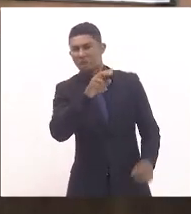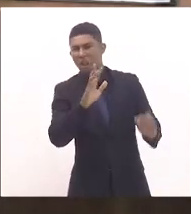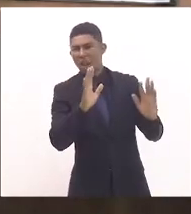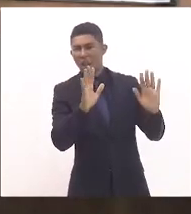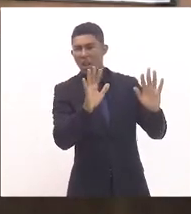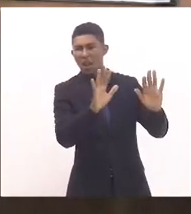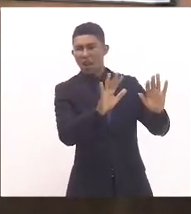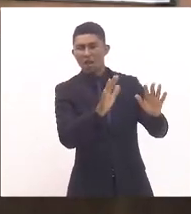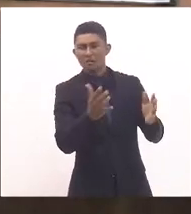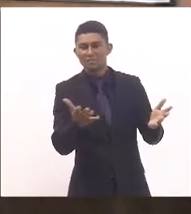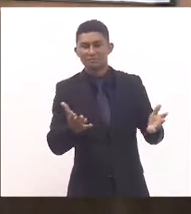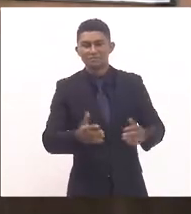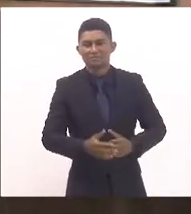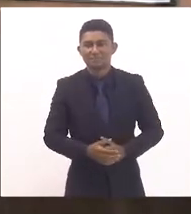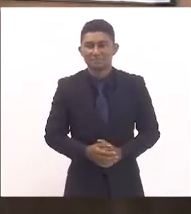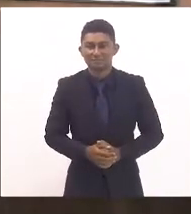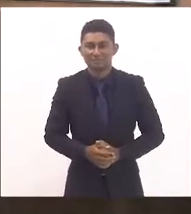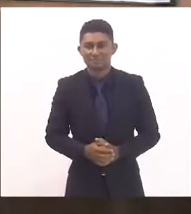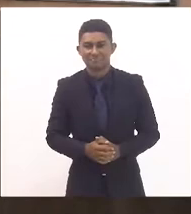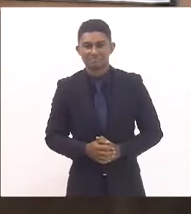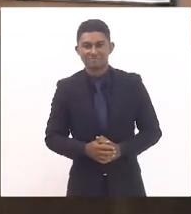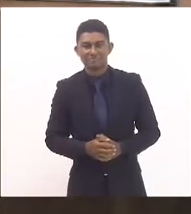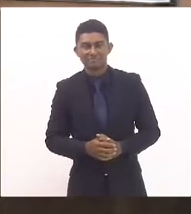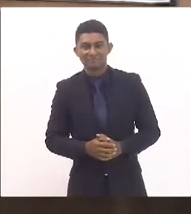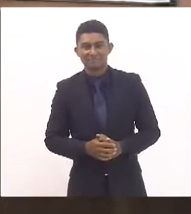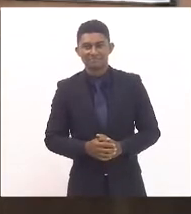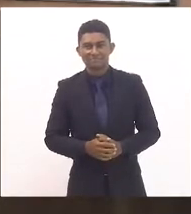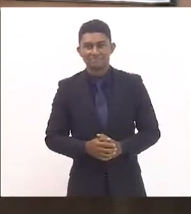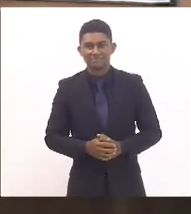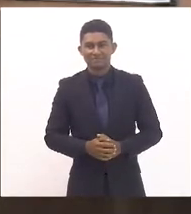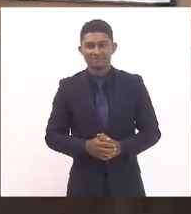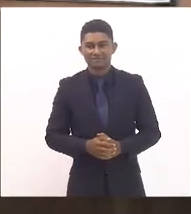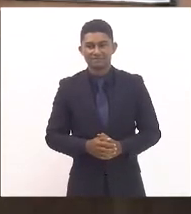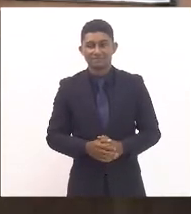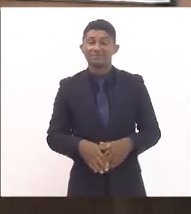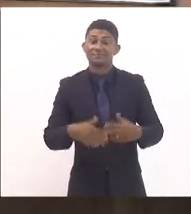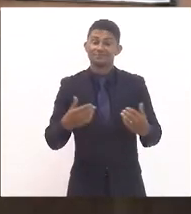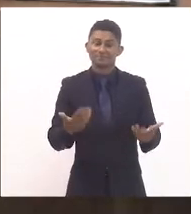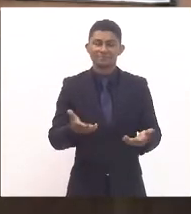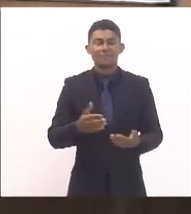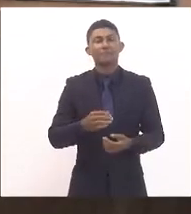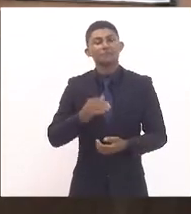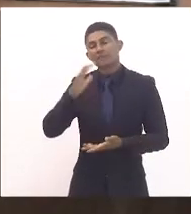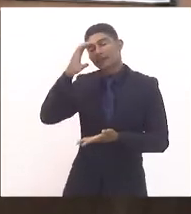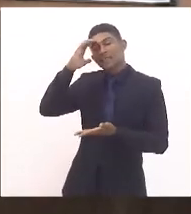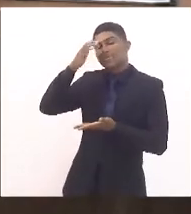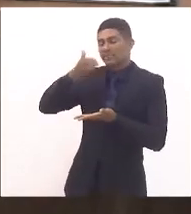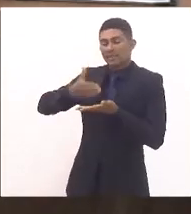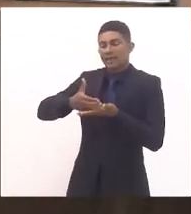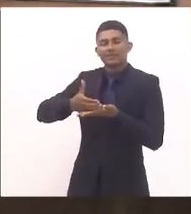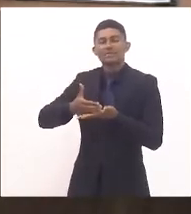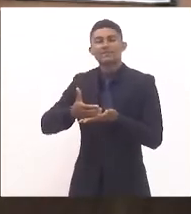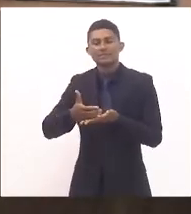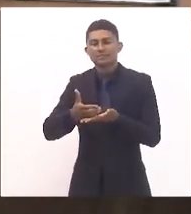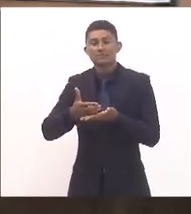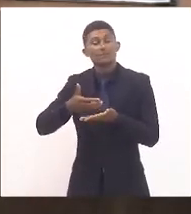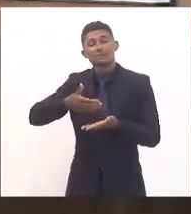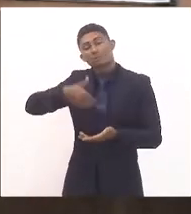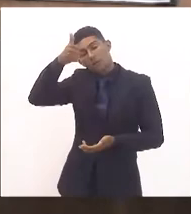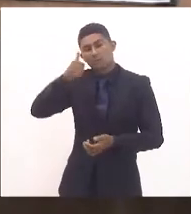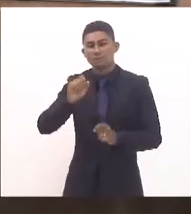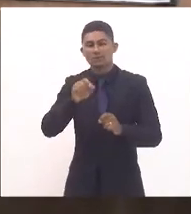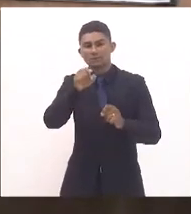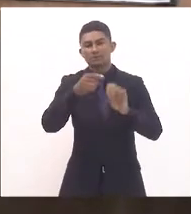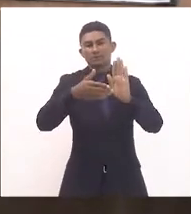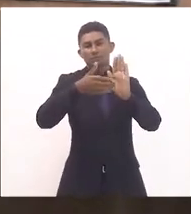Então, senhor presidente, e aí a tese vencedora é exatamente a sua